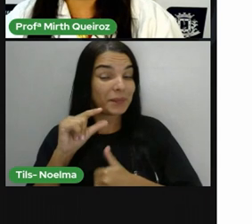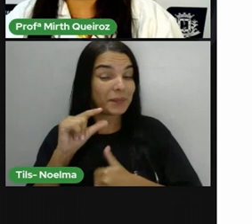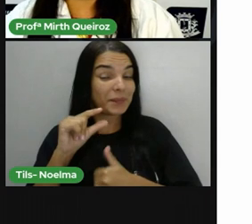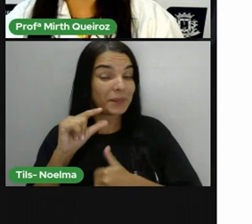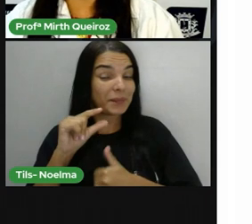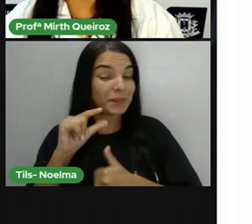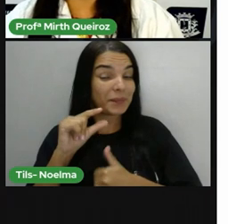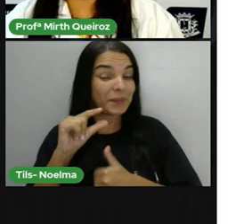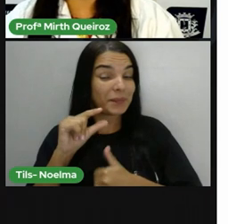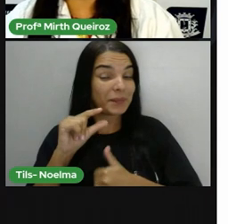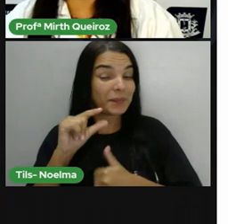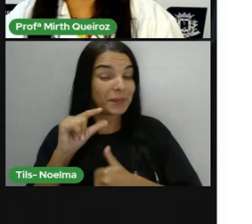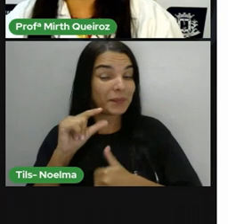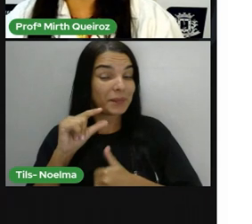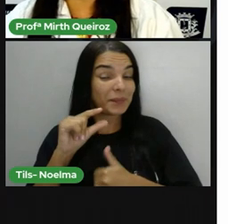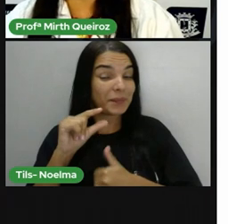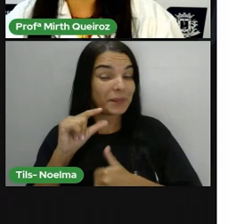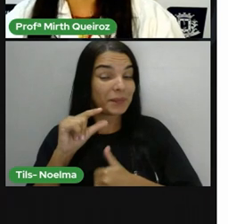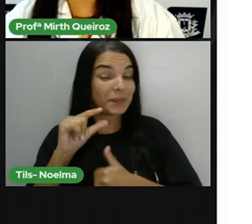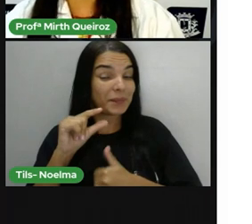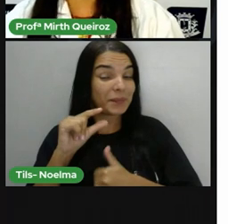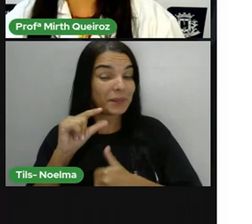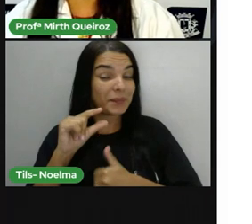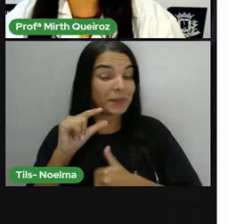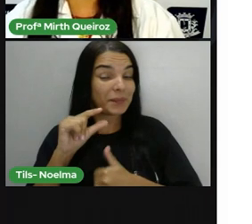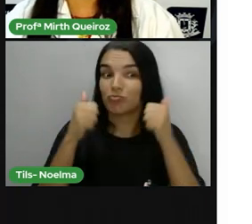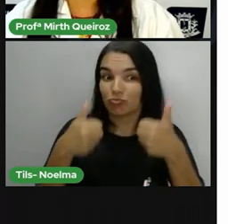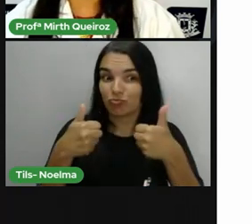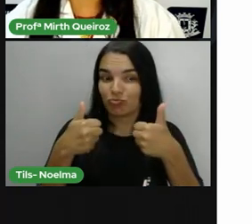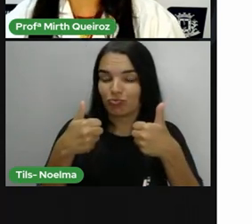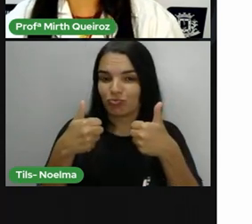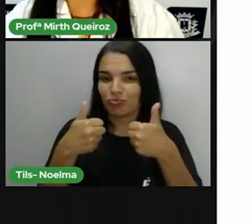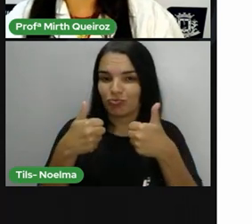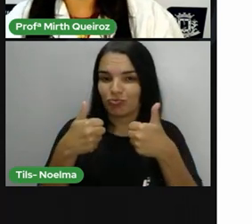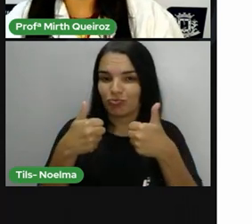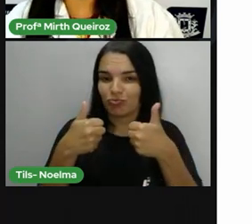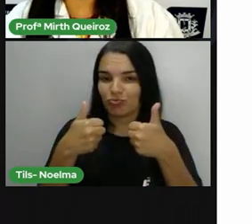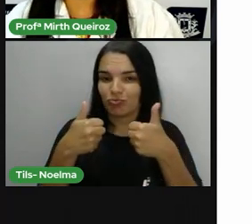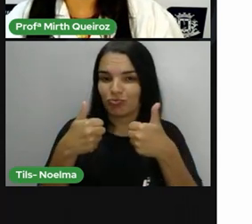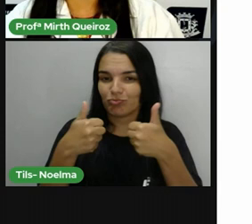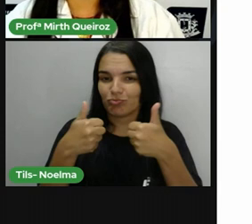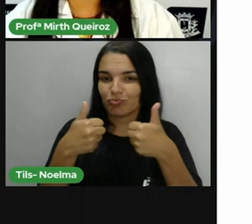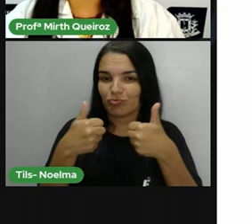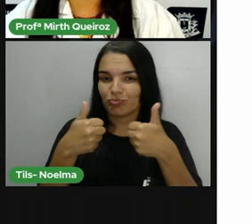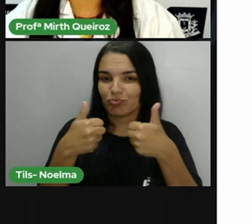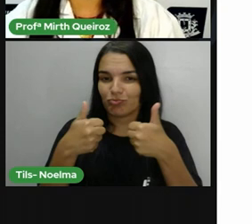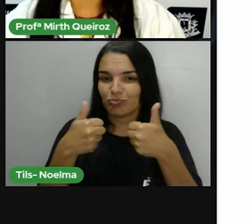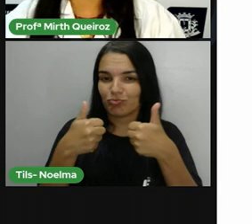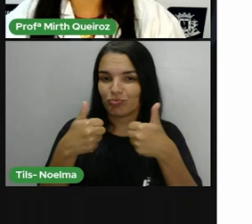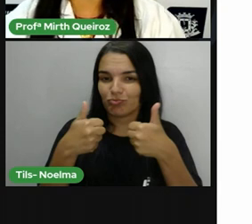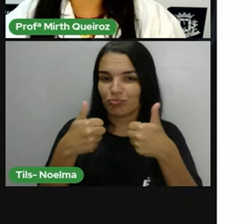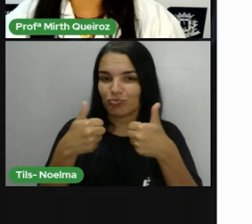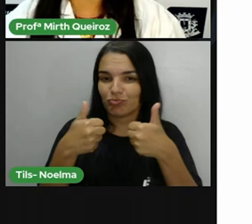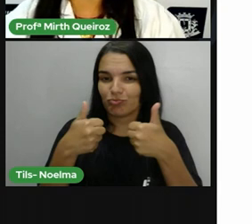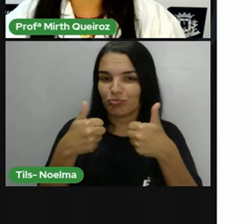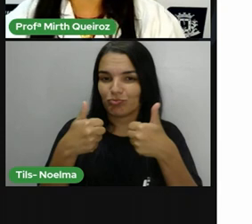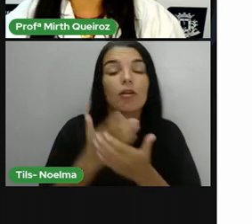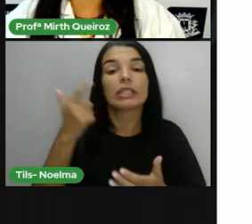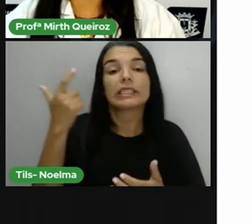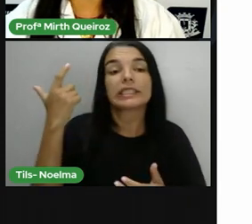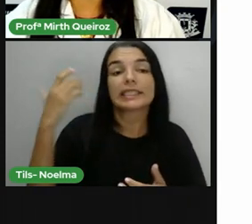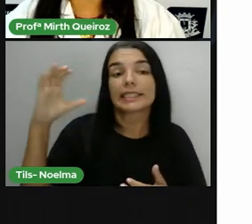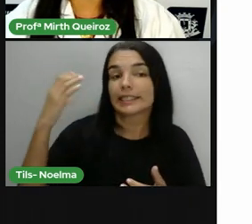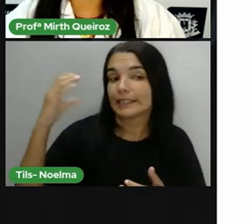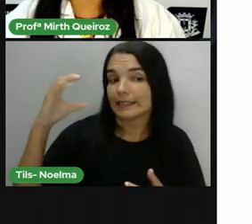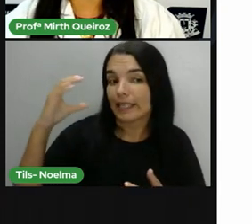Pois é, porque agora o assunto é sério, né? Vamos voltar aqui às nossas aulas. Hoje nós teremos aí mais uma aula,